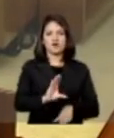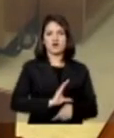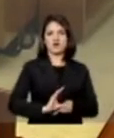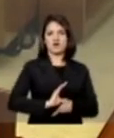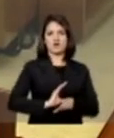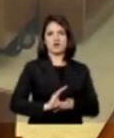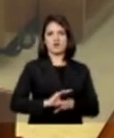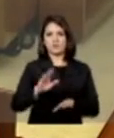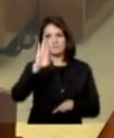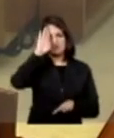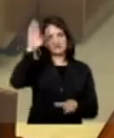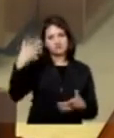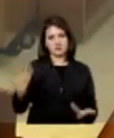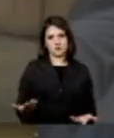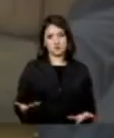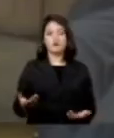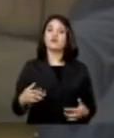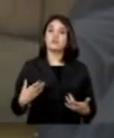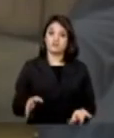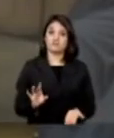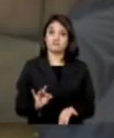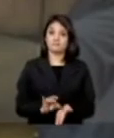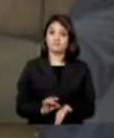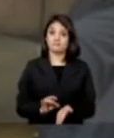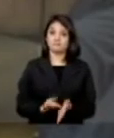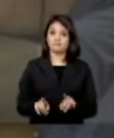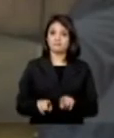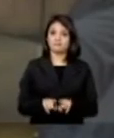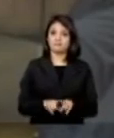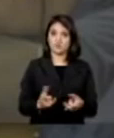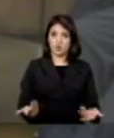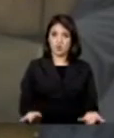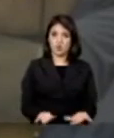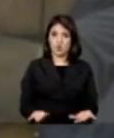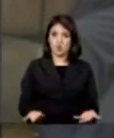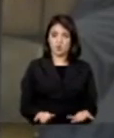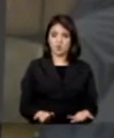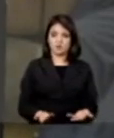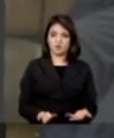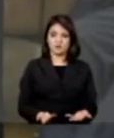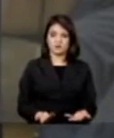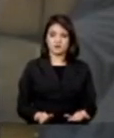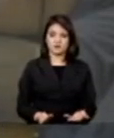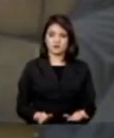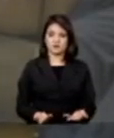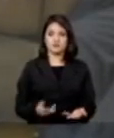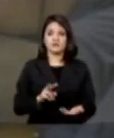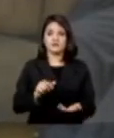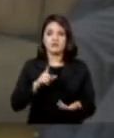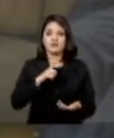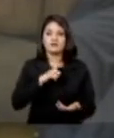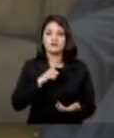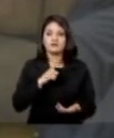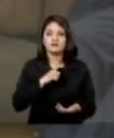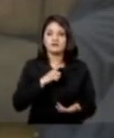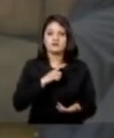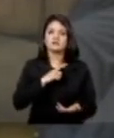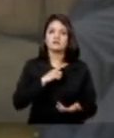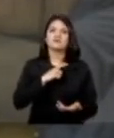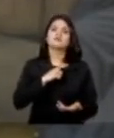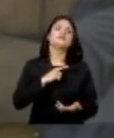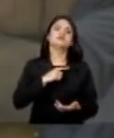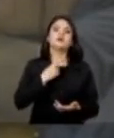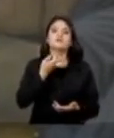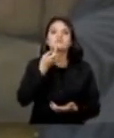verdade, excelências, da mesma forma, hoje haverá o pronunciamento da douta Procuradoria-Geral